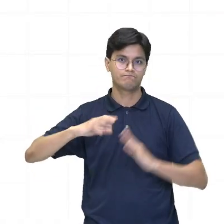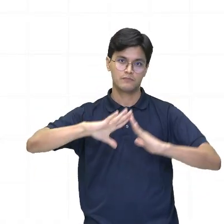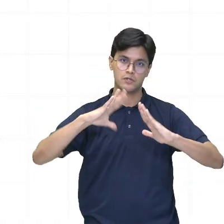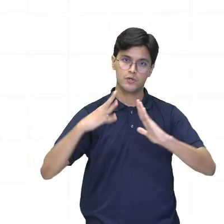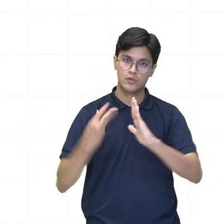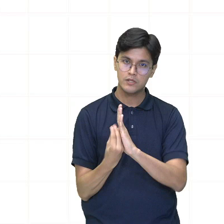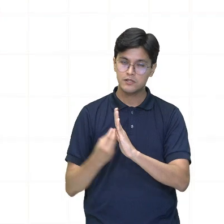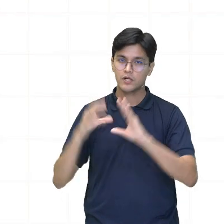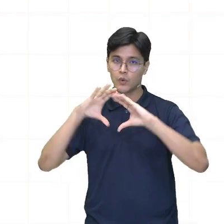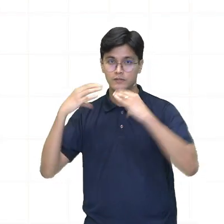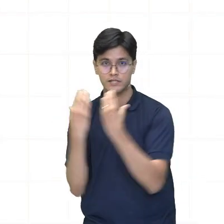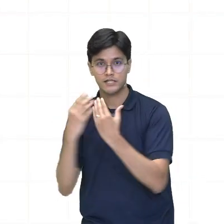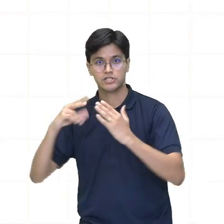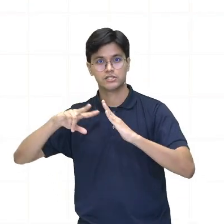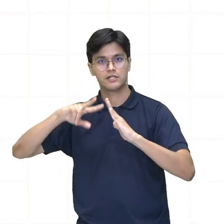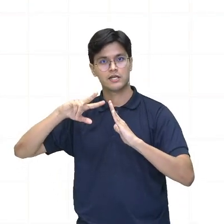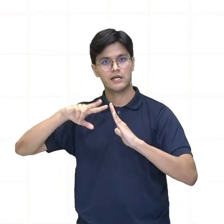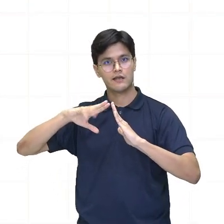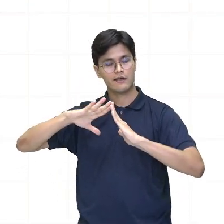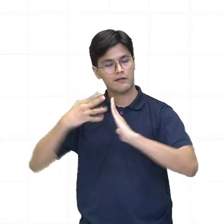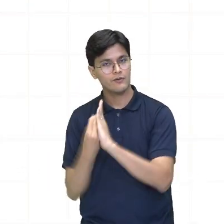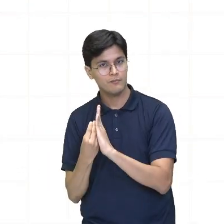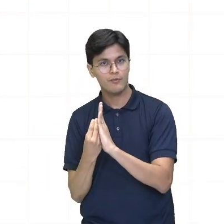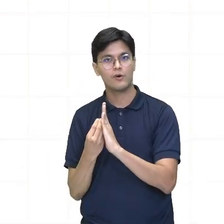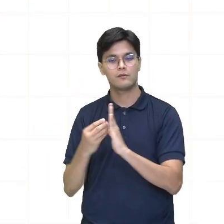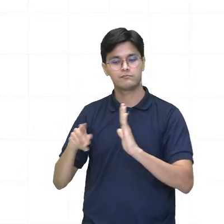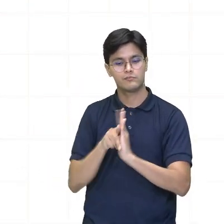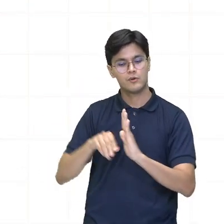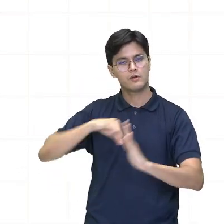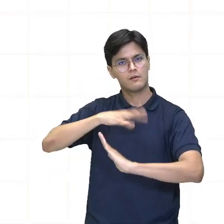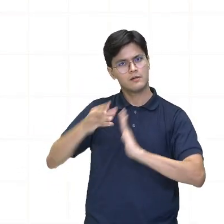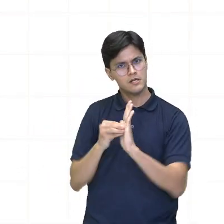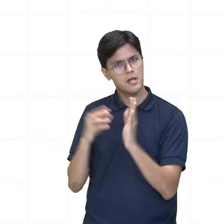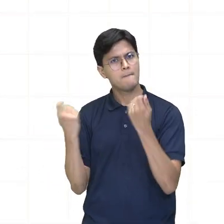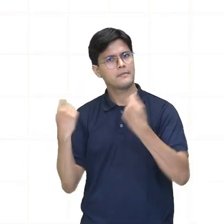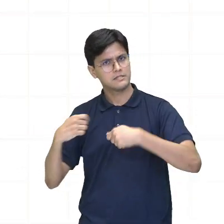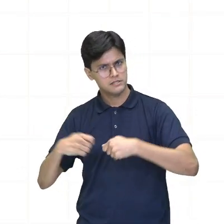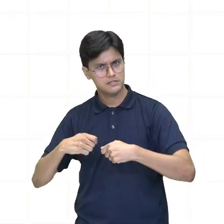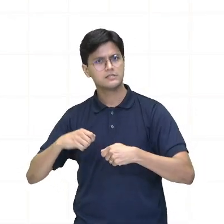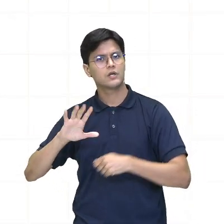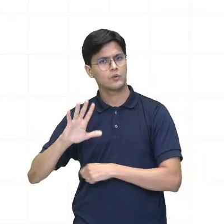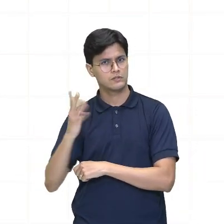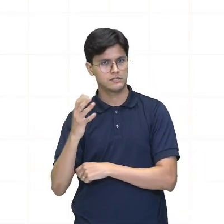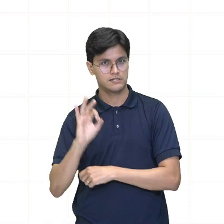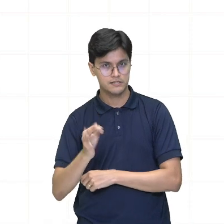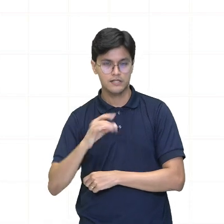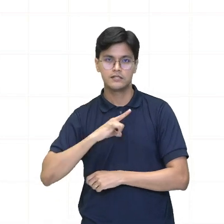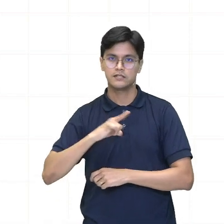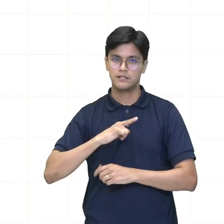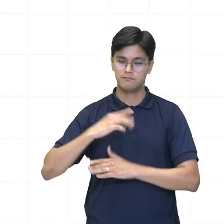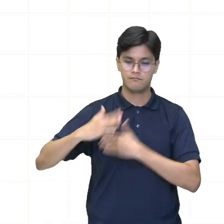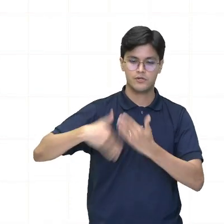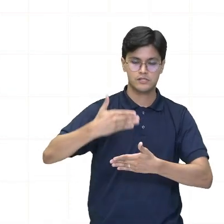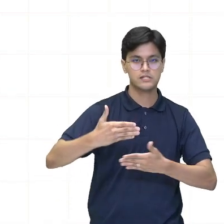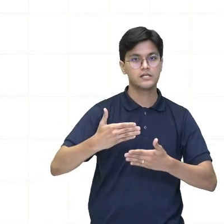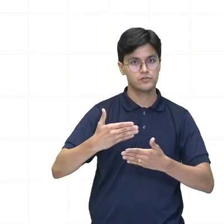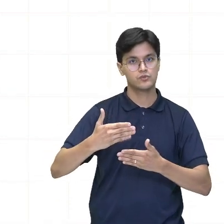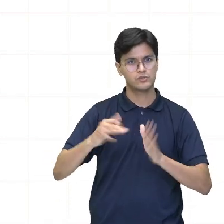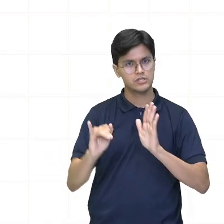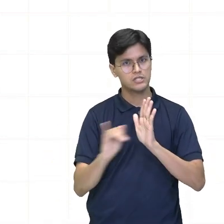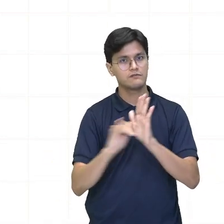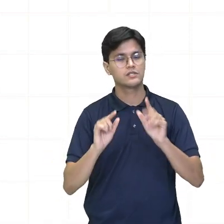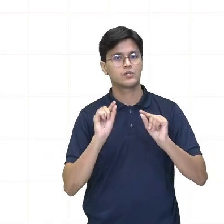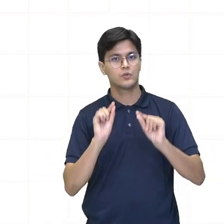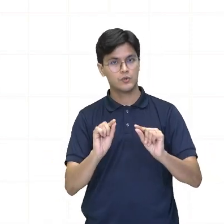são necessárias, né? São necessários. Então, nós temos o processo de identificação. A primeira situação a ser feita